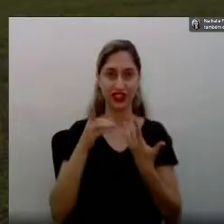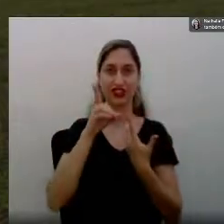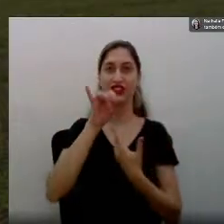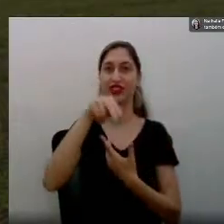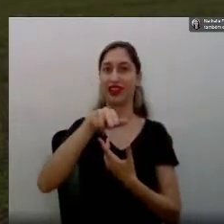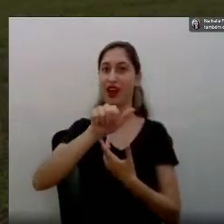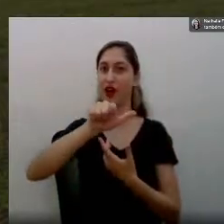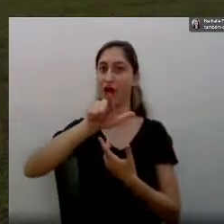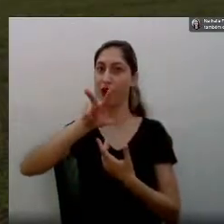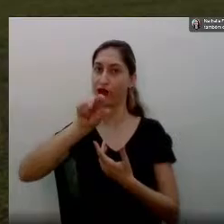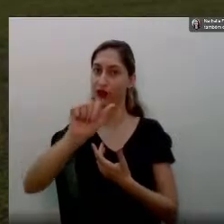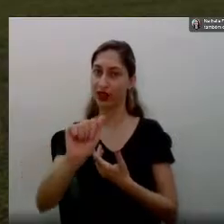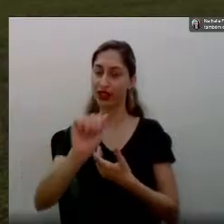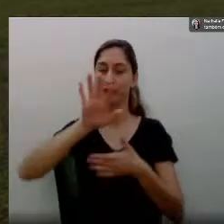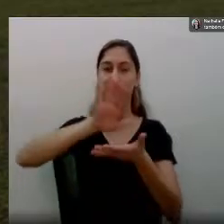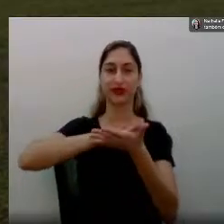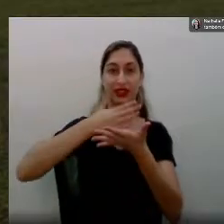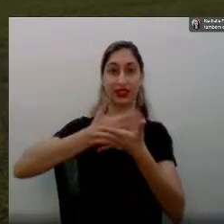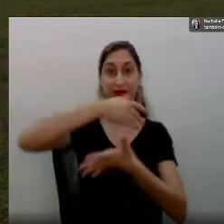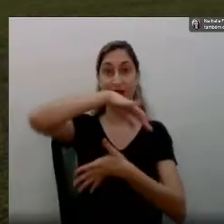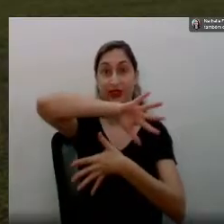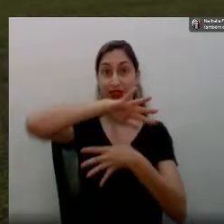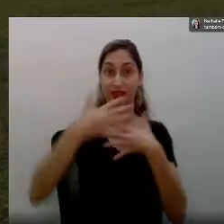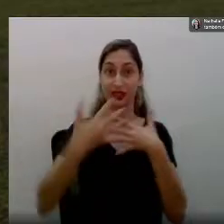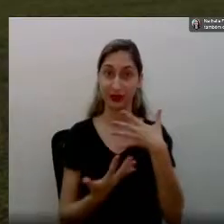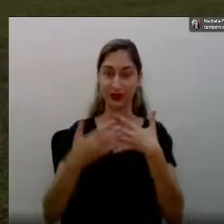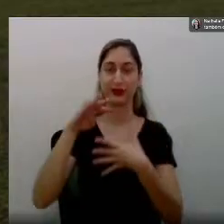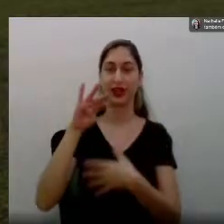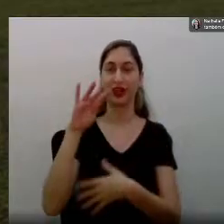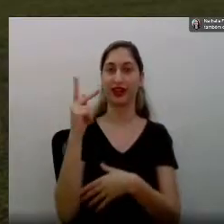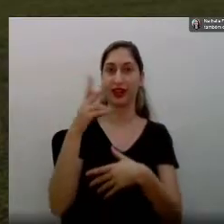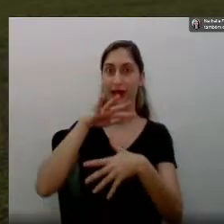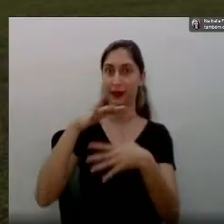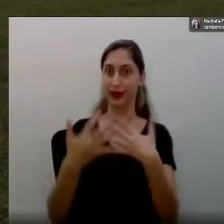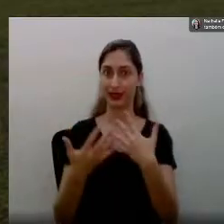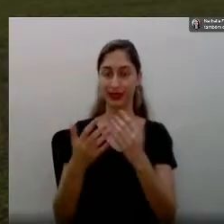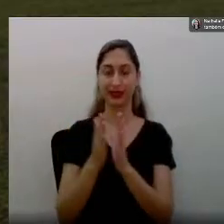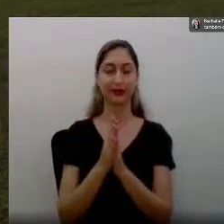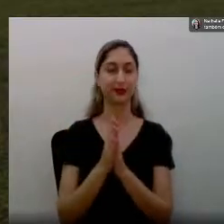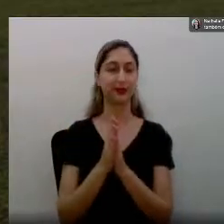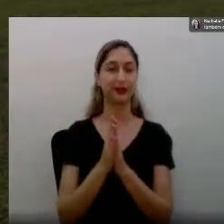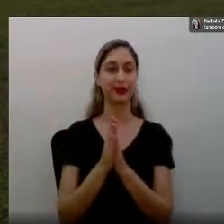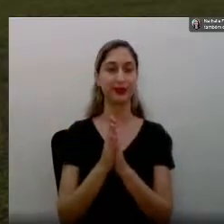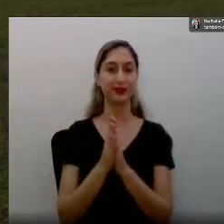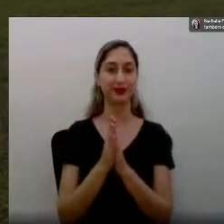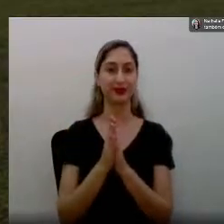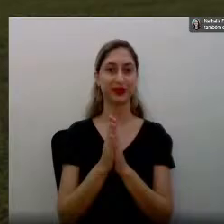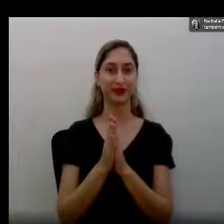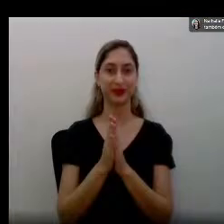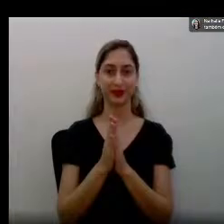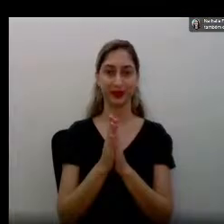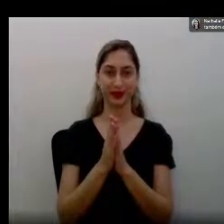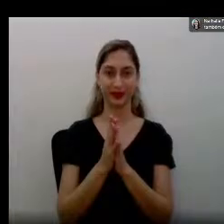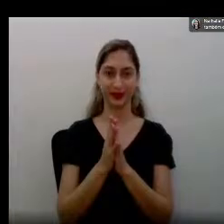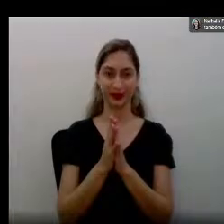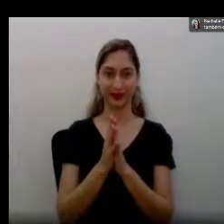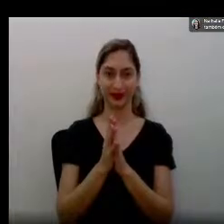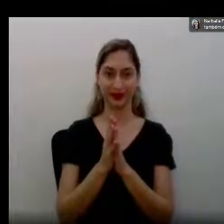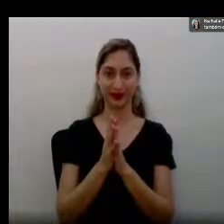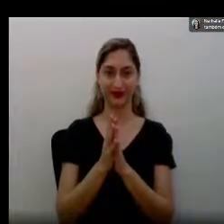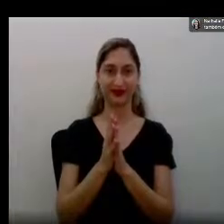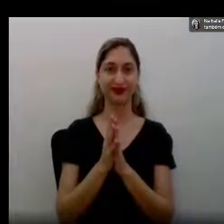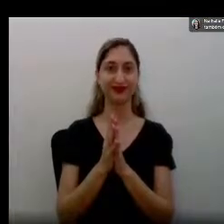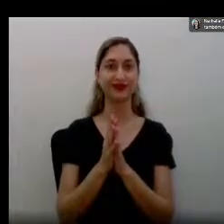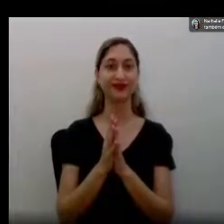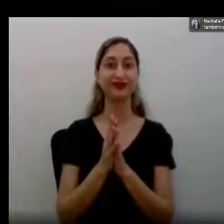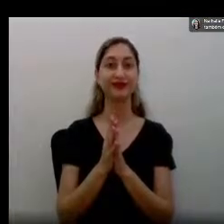a nossa intérprete de Libras a do BH em Libras Tá bom Bom vamos lá então né ou é que o